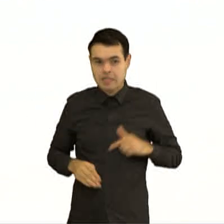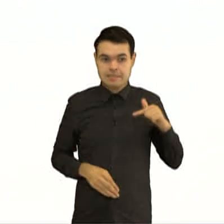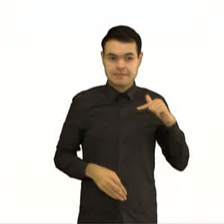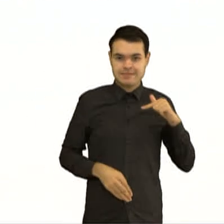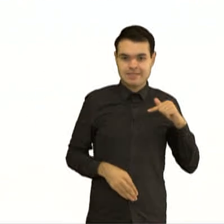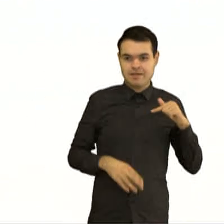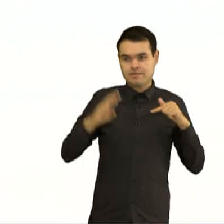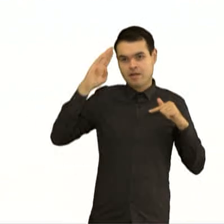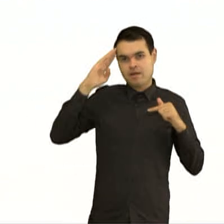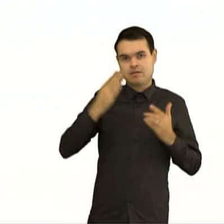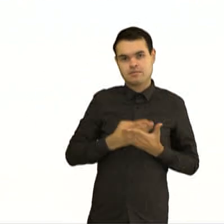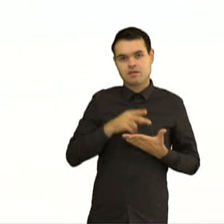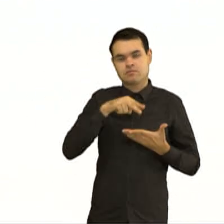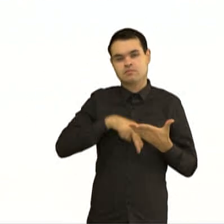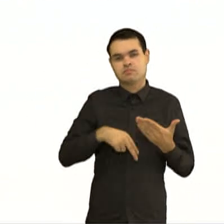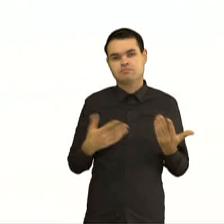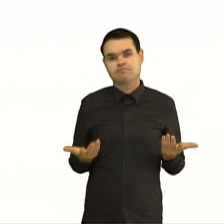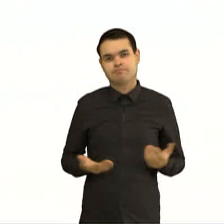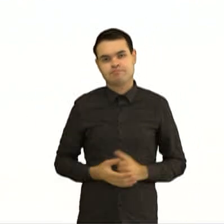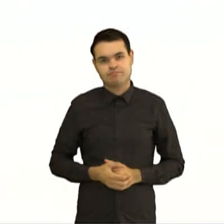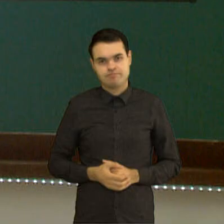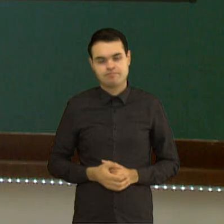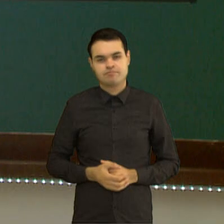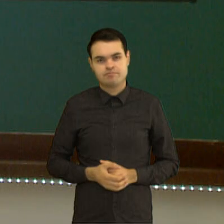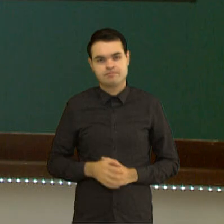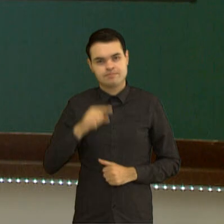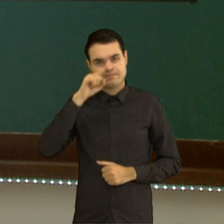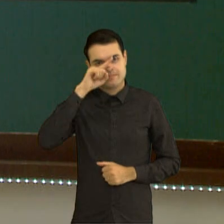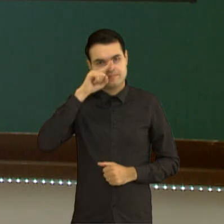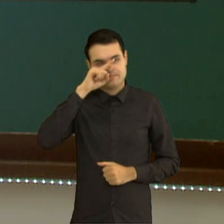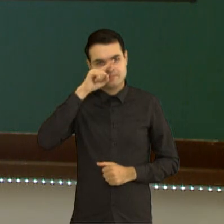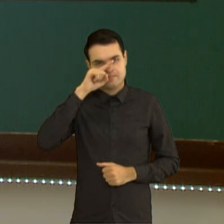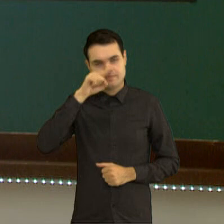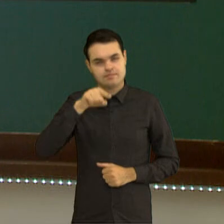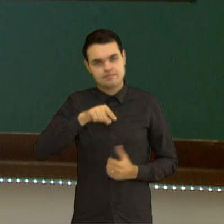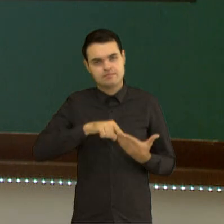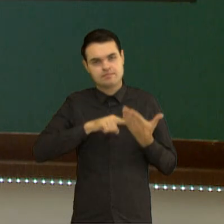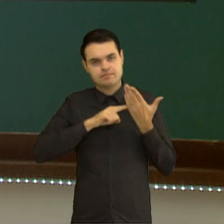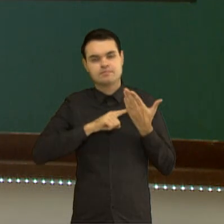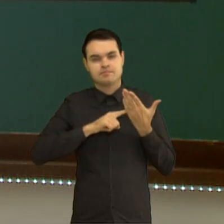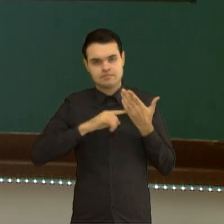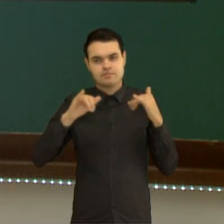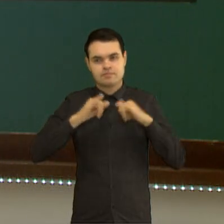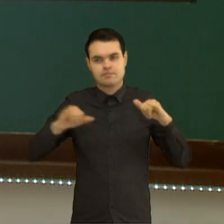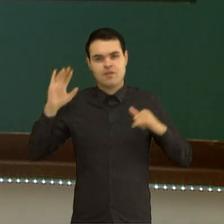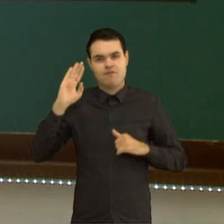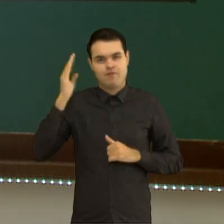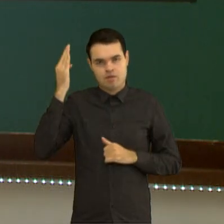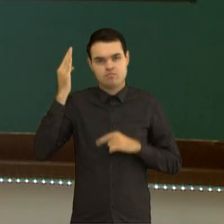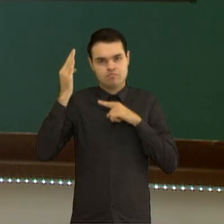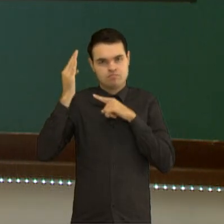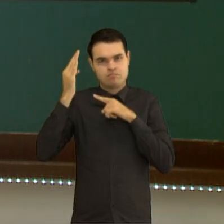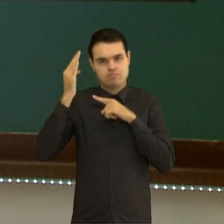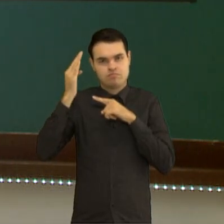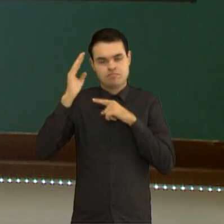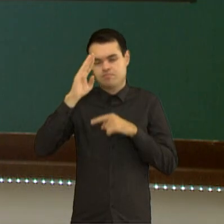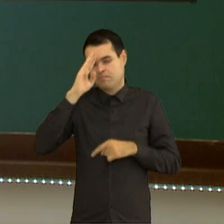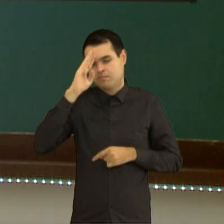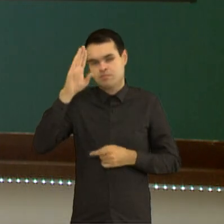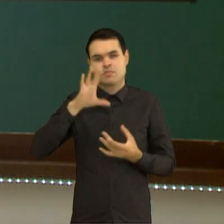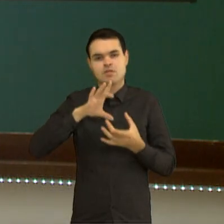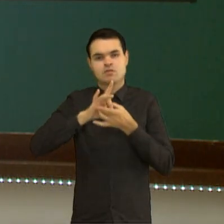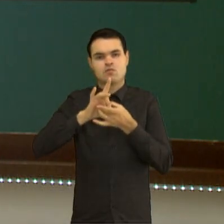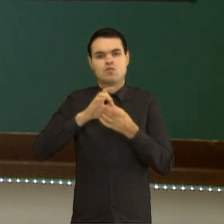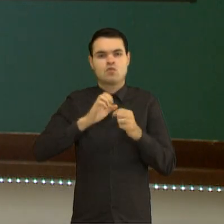acreditaram no que leram. Então vejam ali o perigo que representa a fake news, todas, mas principalmente em relação ao